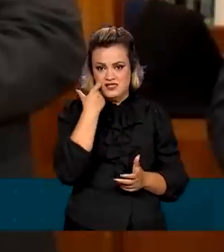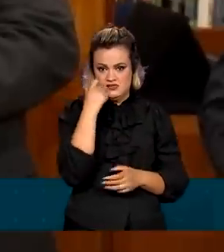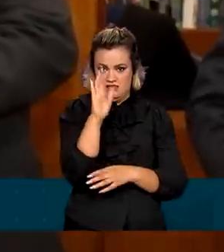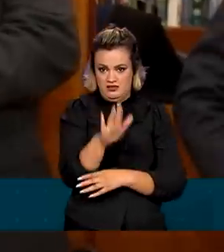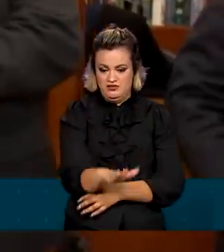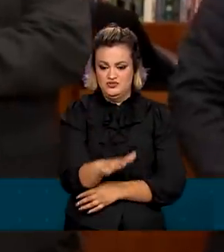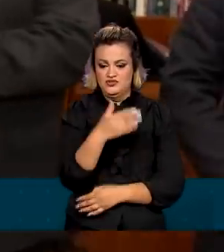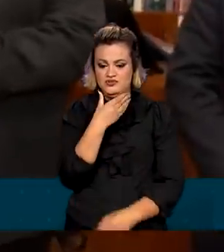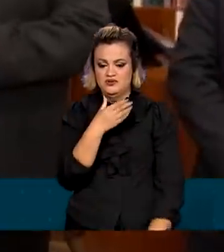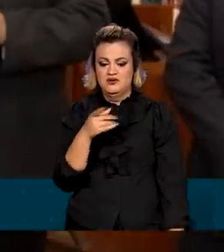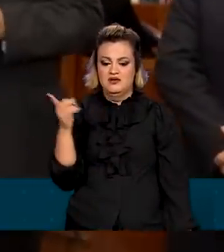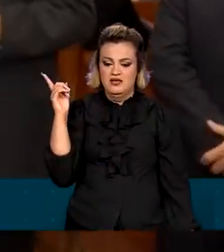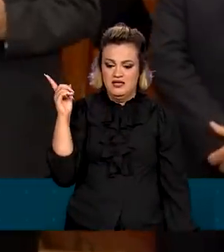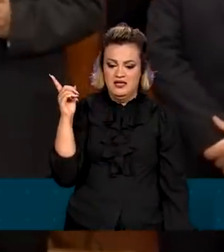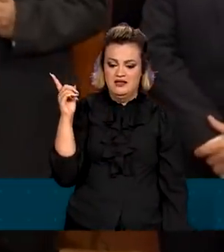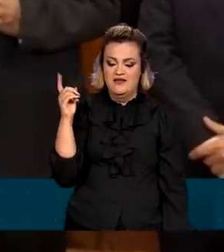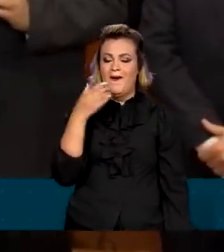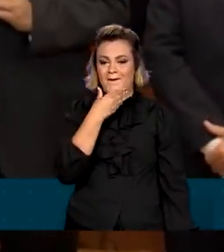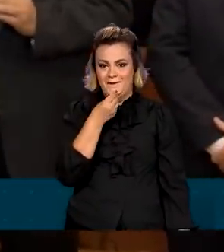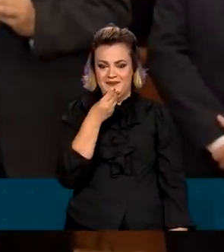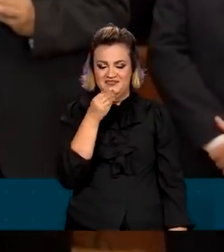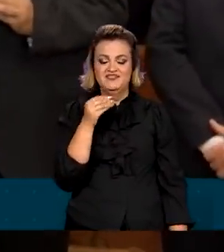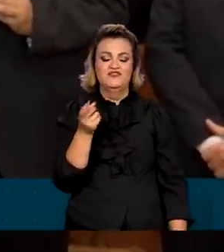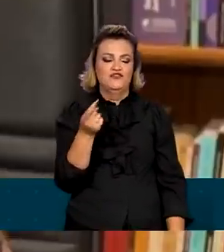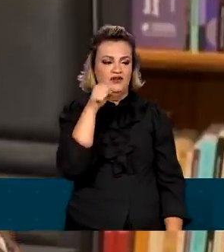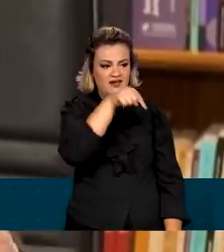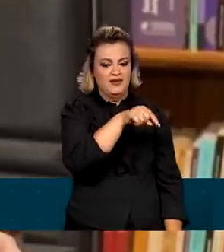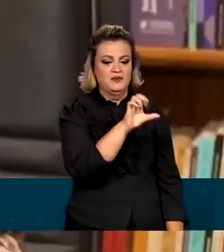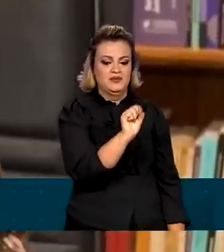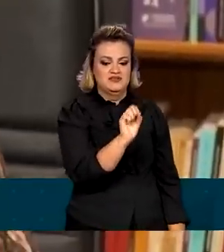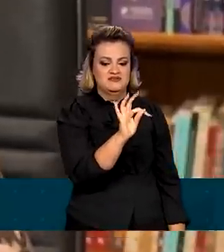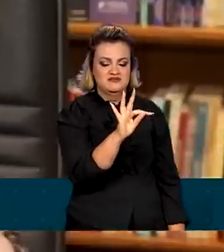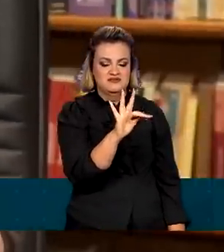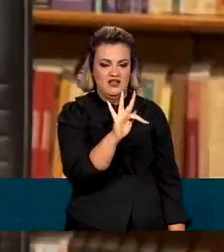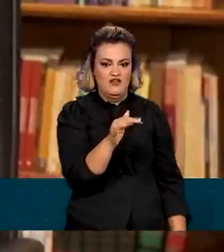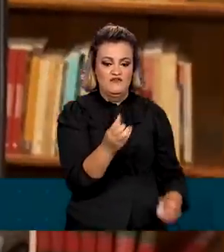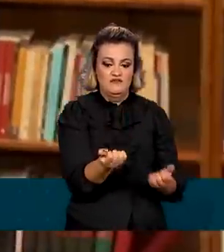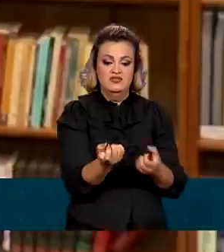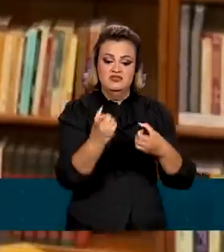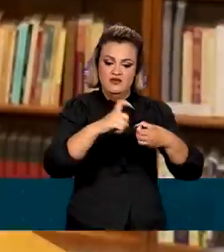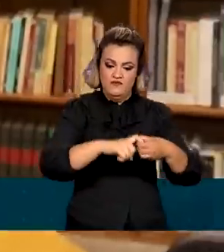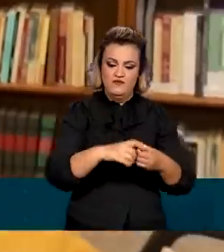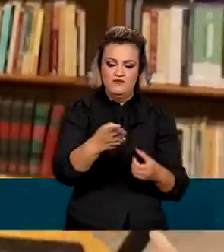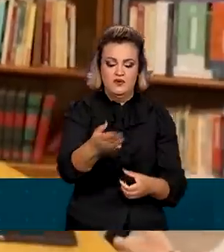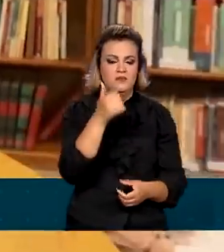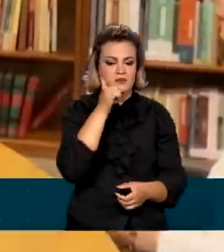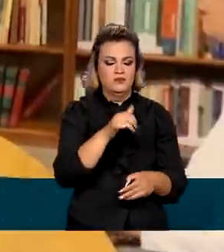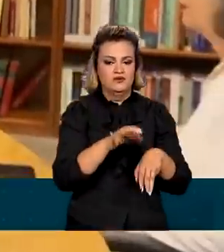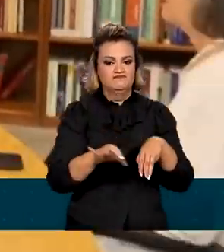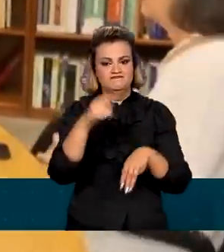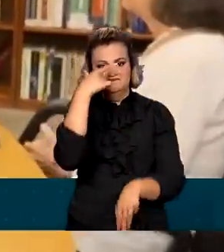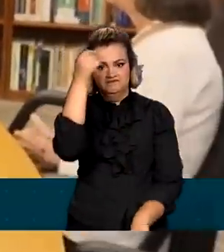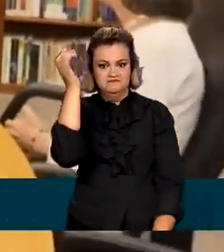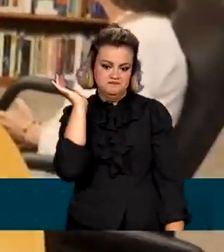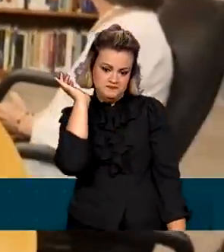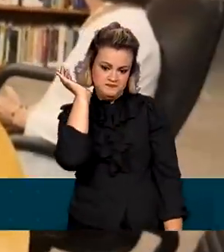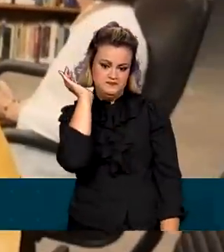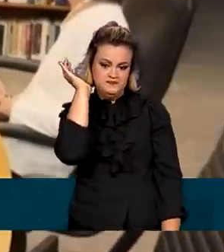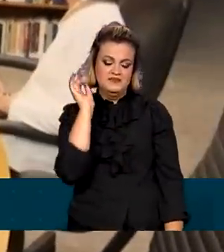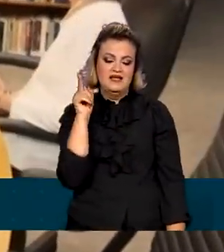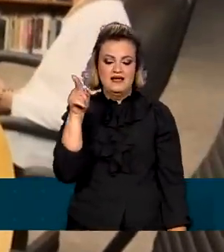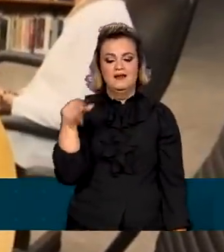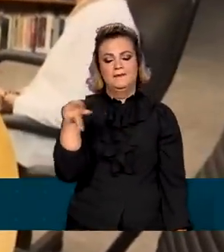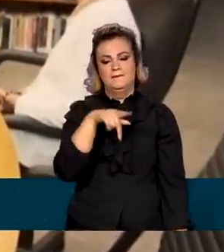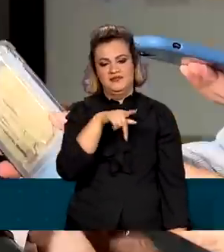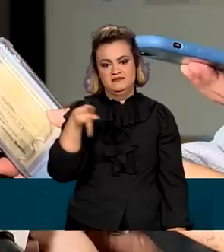sexta-feira, Flávio Dino foi pessoalmente ao STF entregar a Constituição à ministra Rosa Weber,